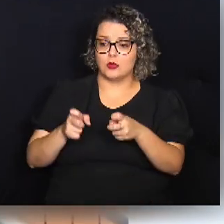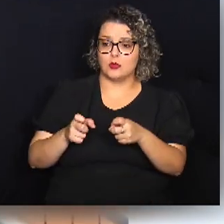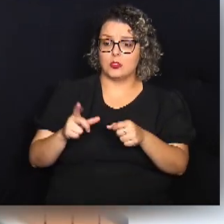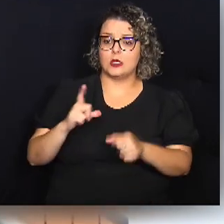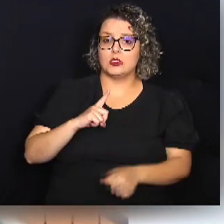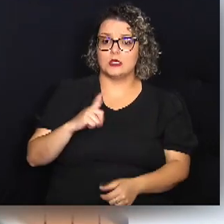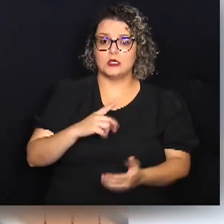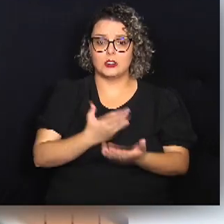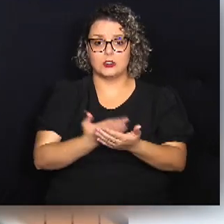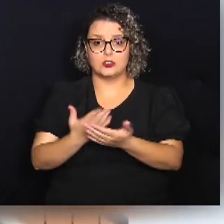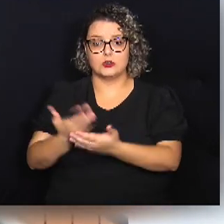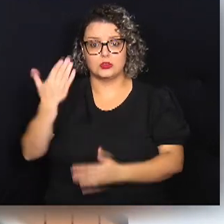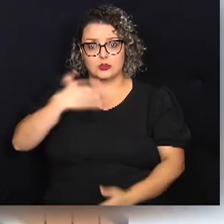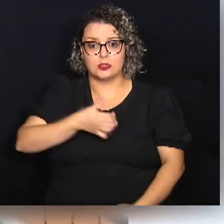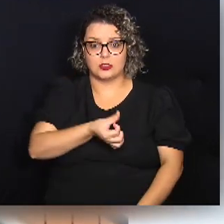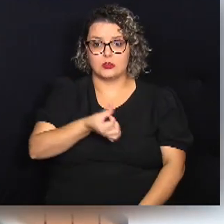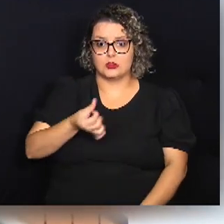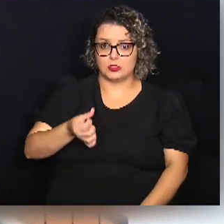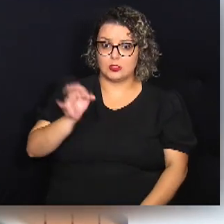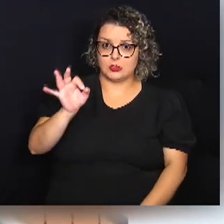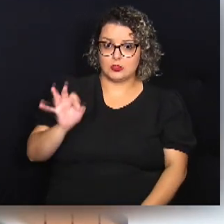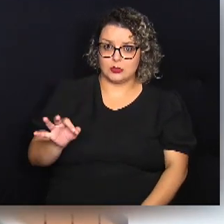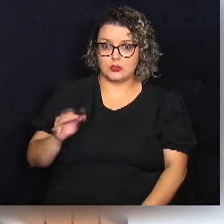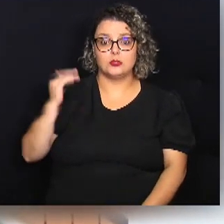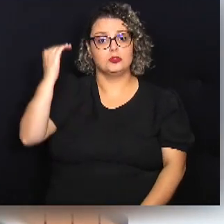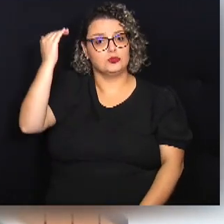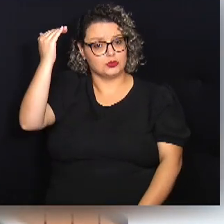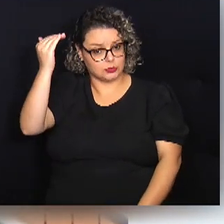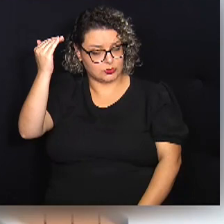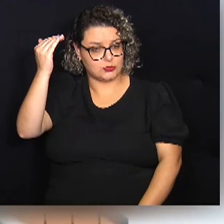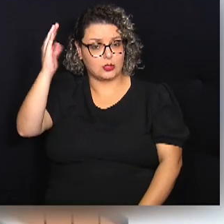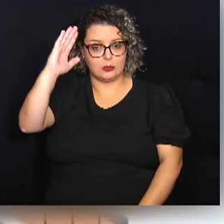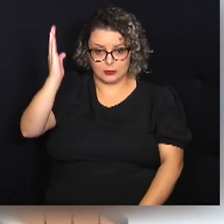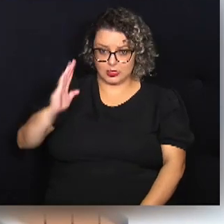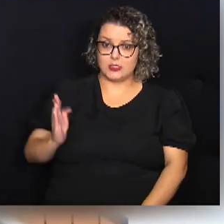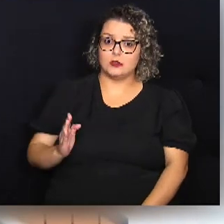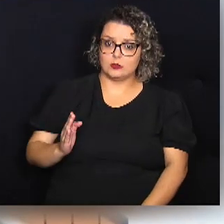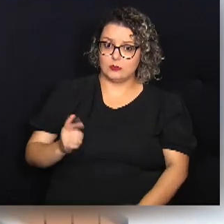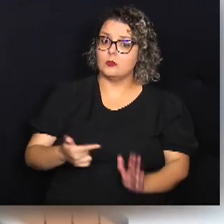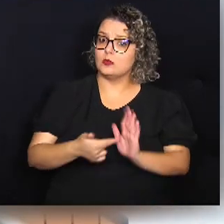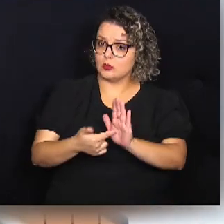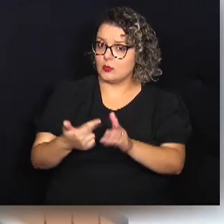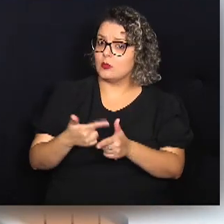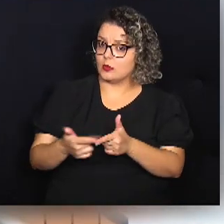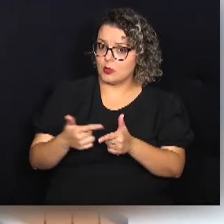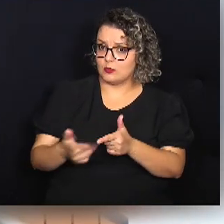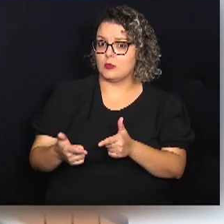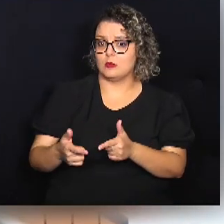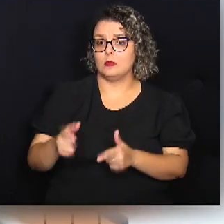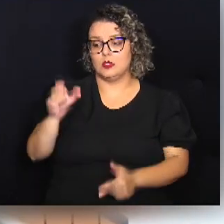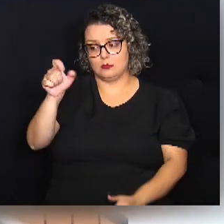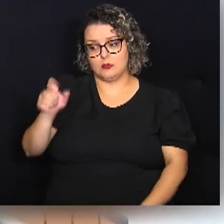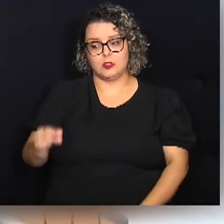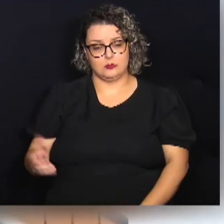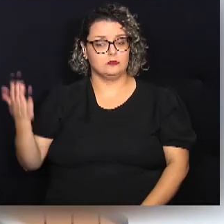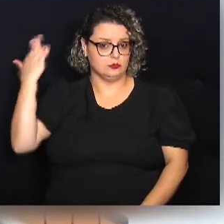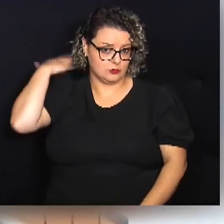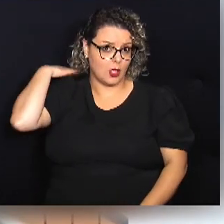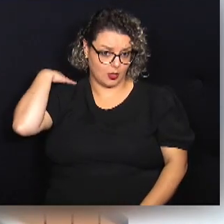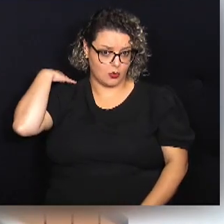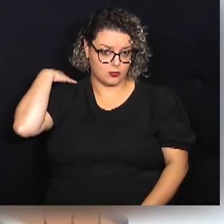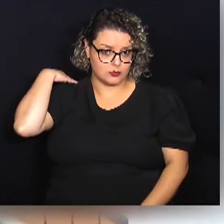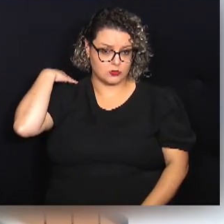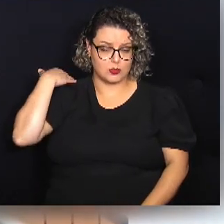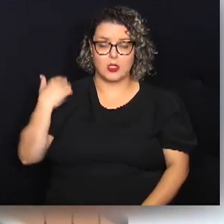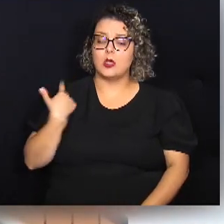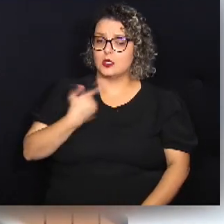estudos que comprovam que 66% dos adultos brasileiros apresentam problemas de saúde na coluna e como a